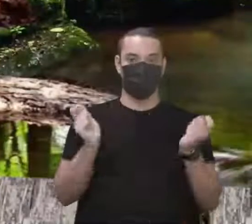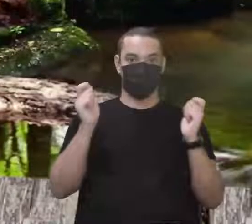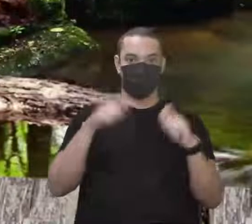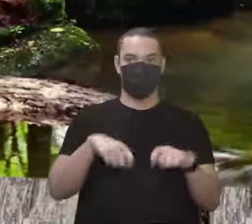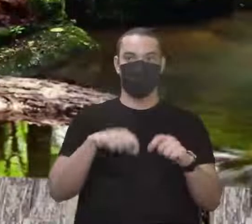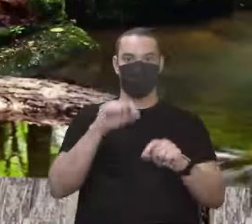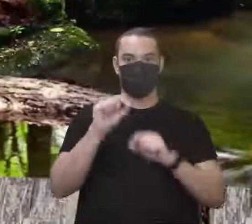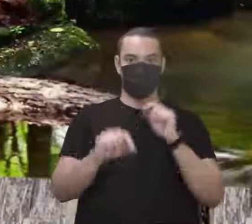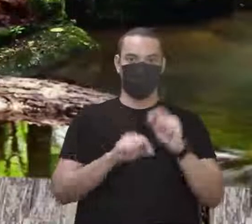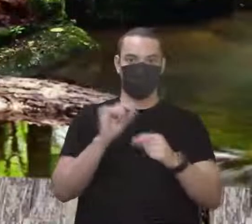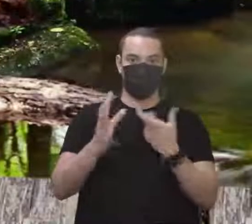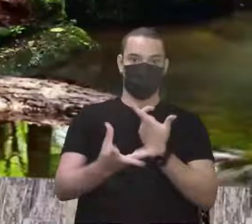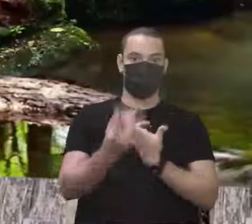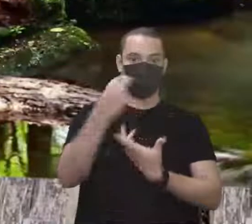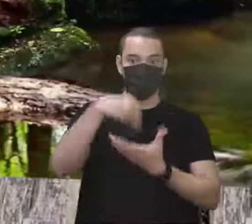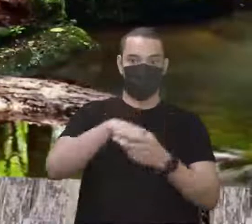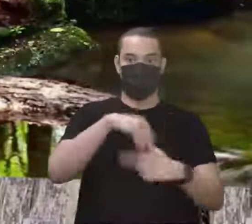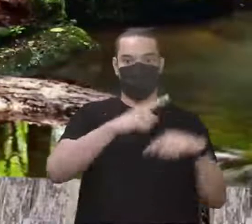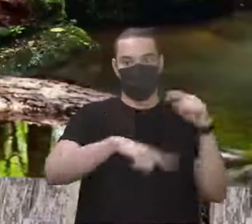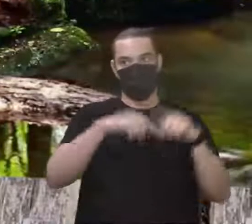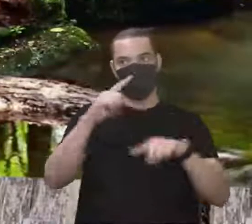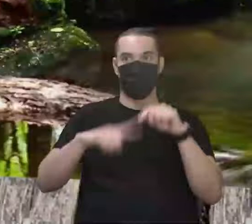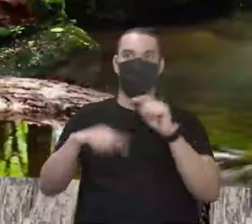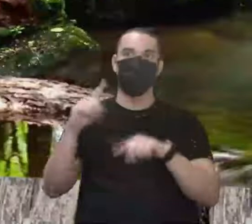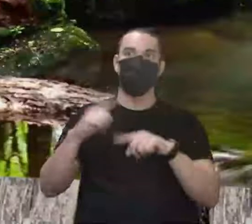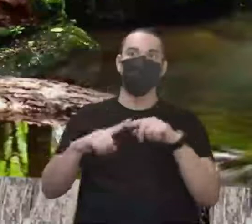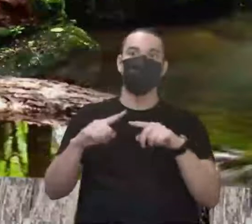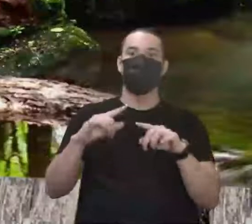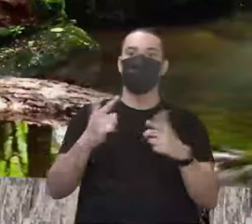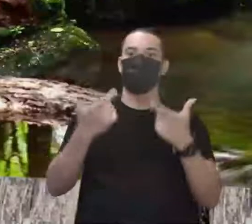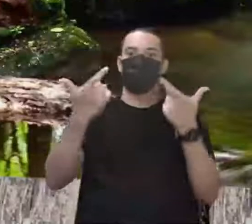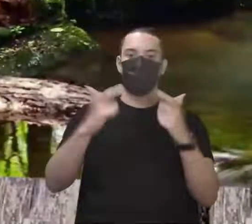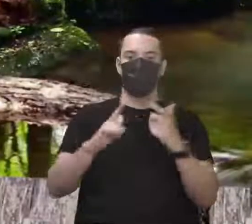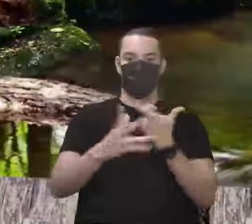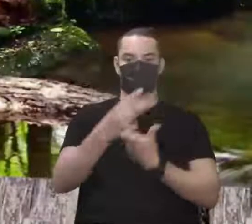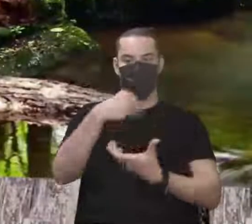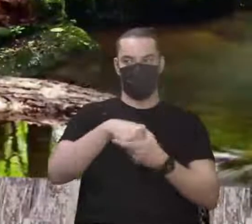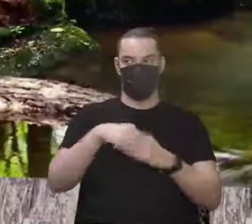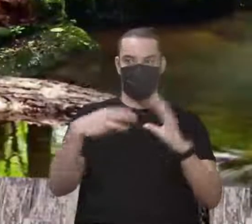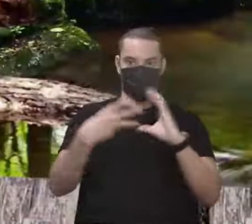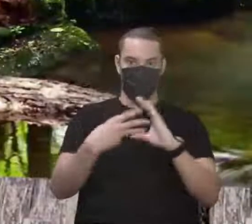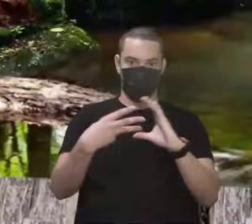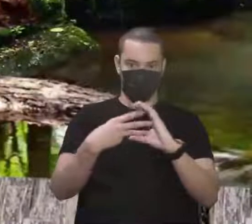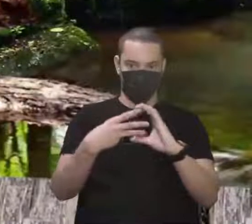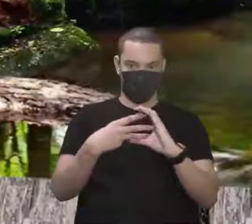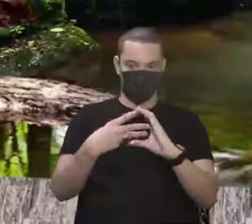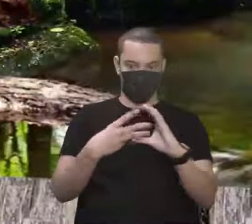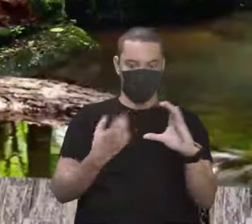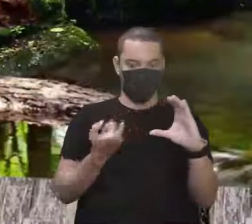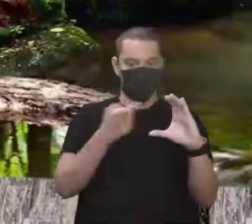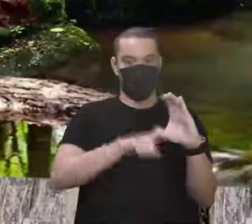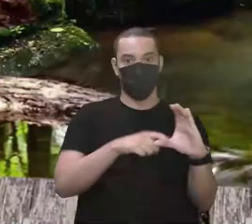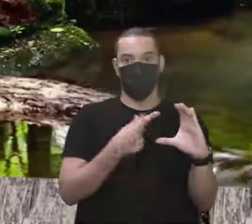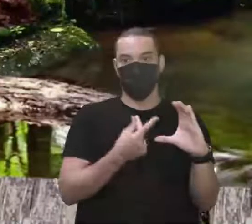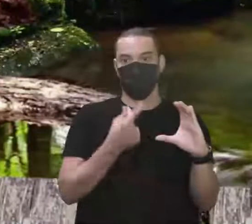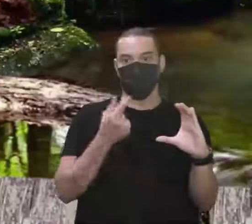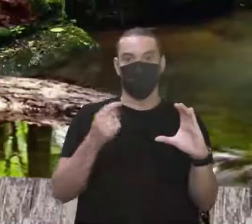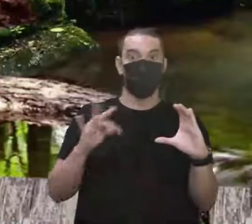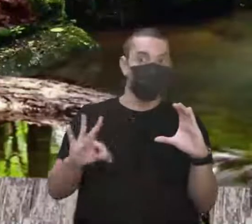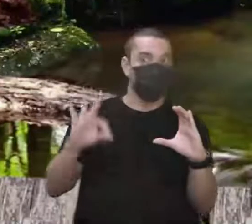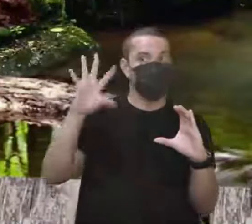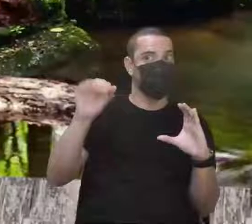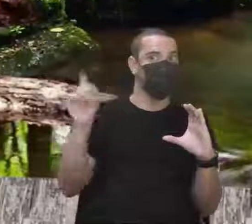capacidade de introduzir o seu material genético dentro das células que eles parasitam, tá bom? Nem